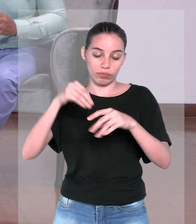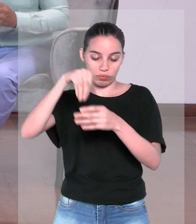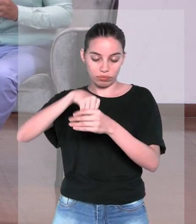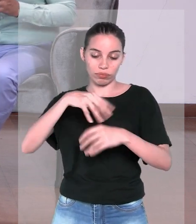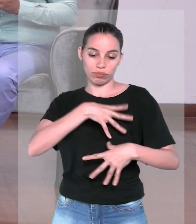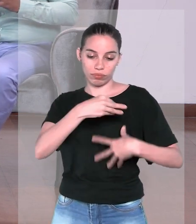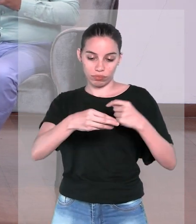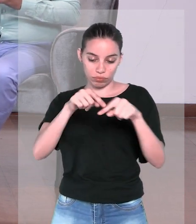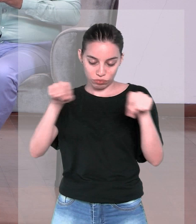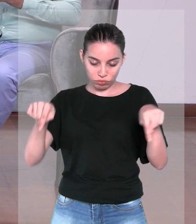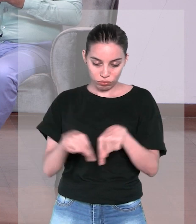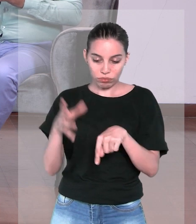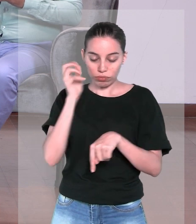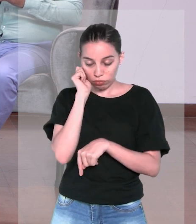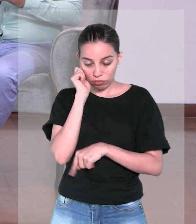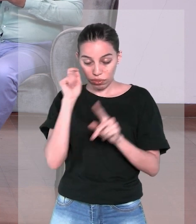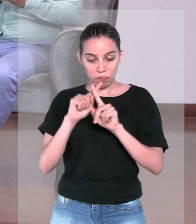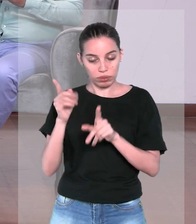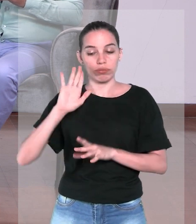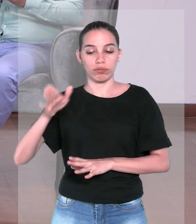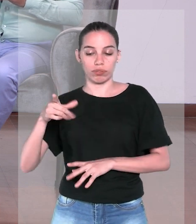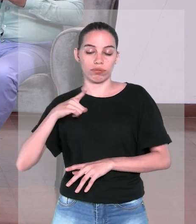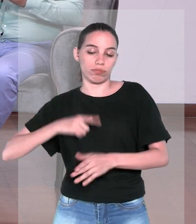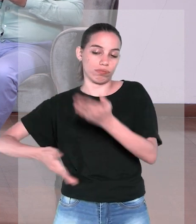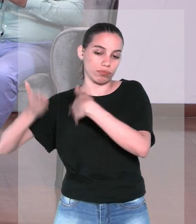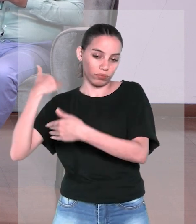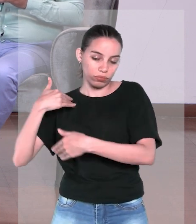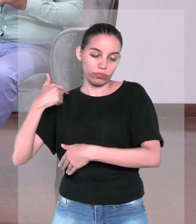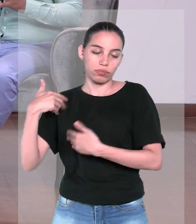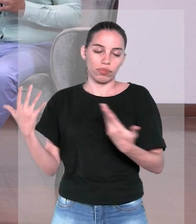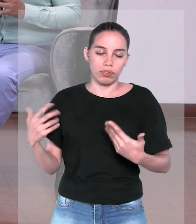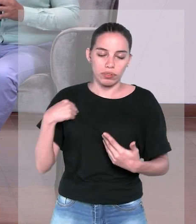das violências que ocorreram recentemente, né?